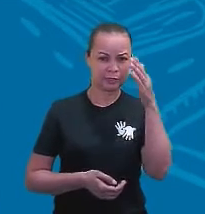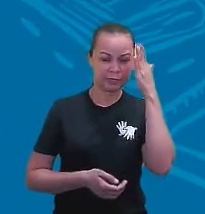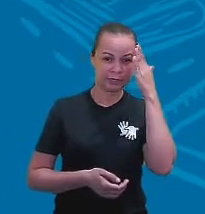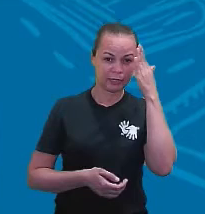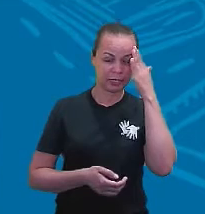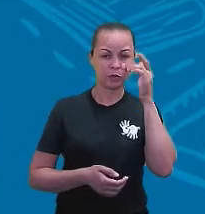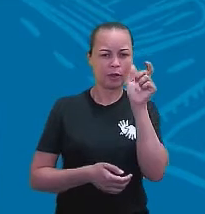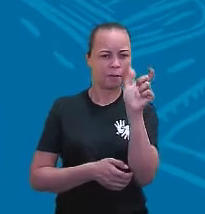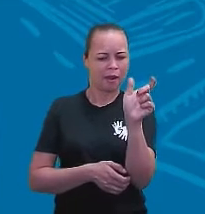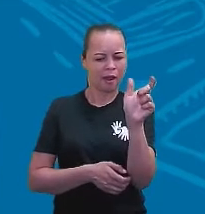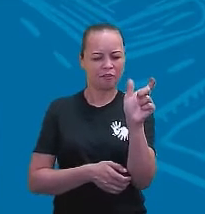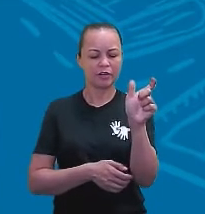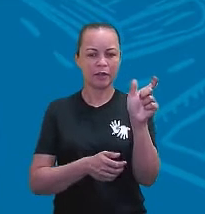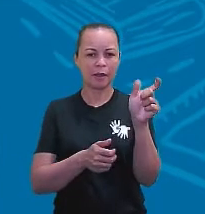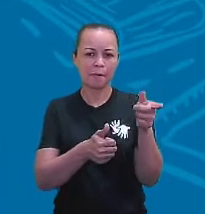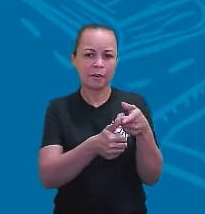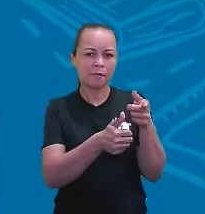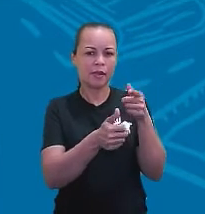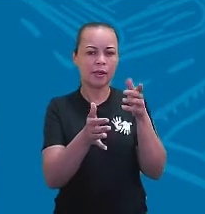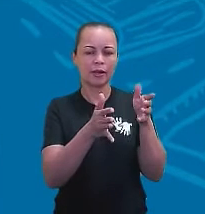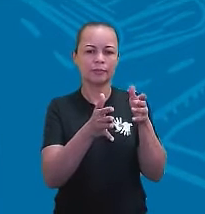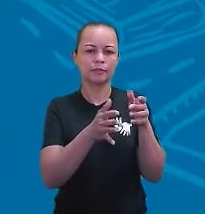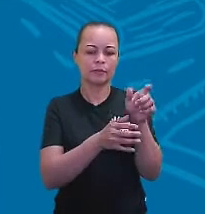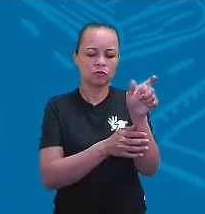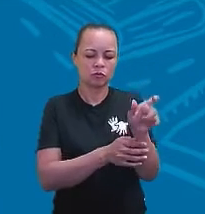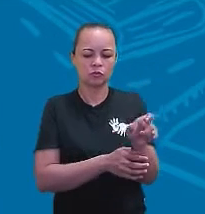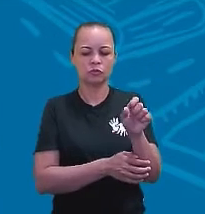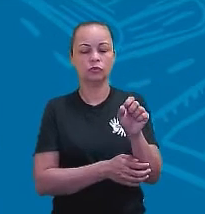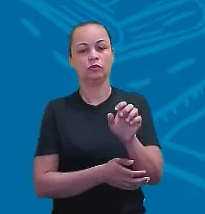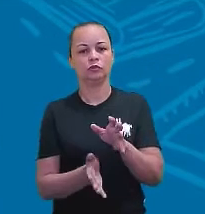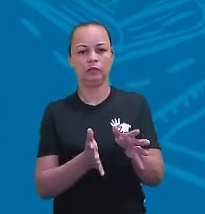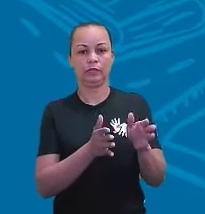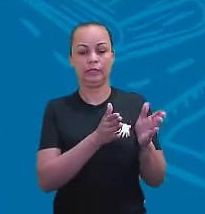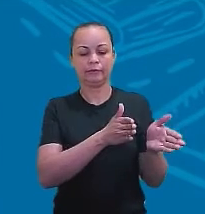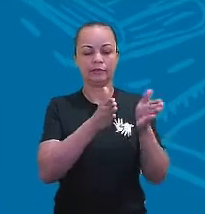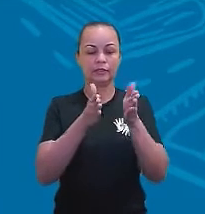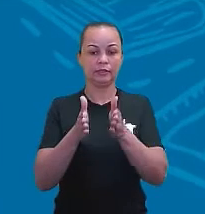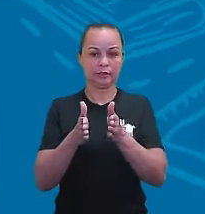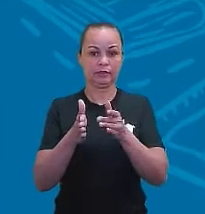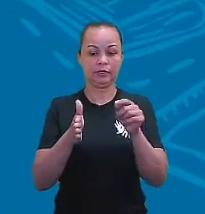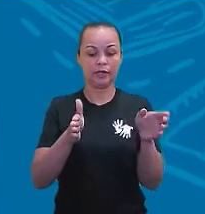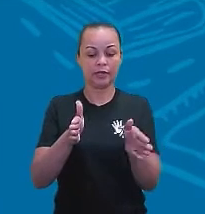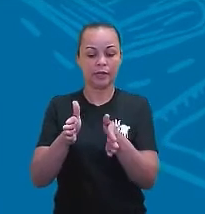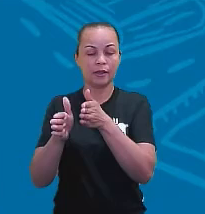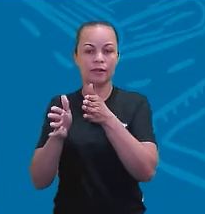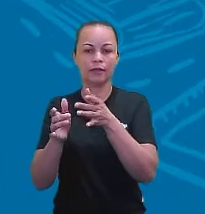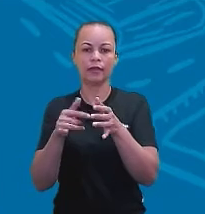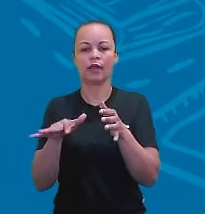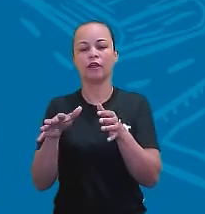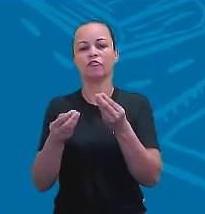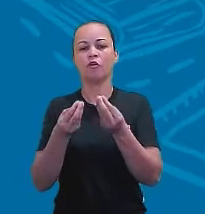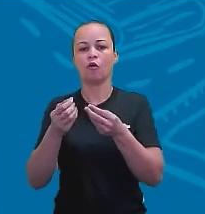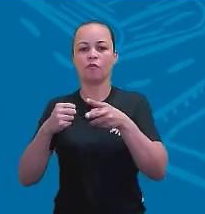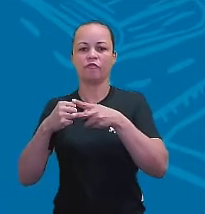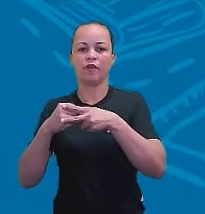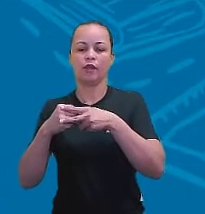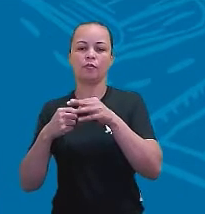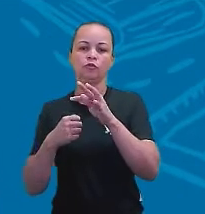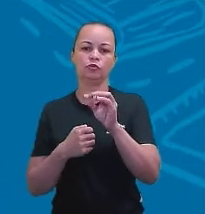primeira palavrinha sempre será o sujeito. A palavra que vem em seguida será sempre a forma do verbo to